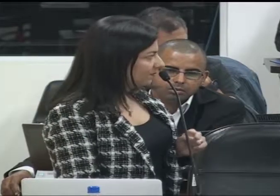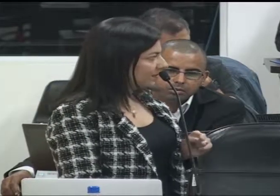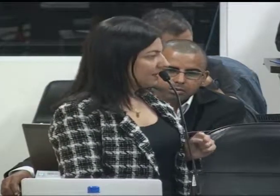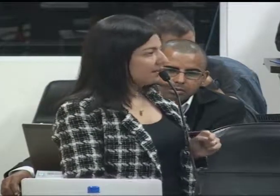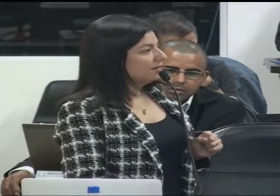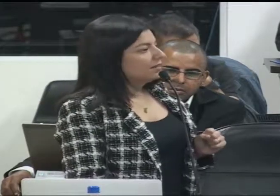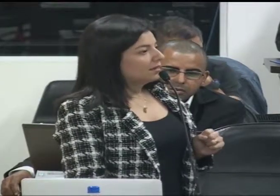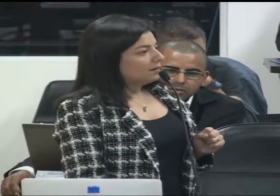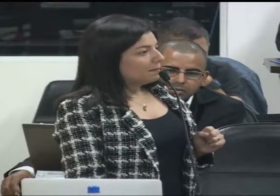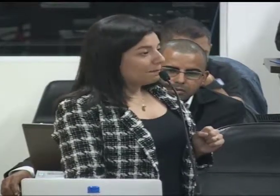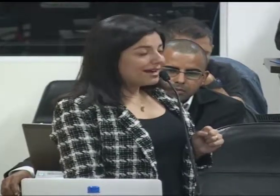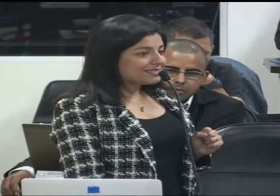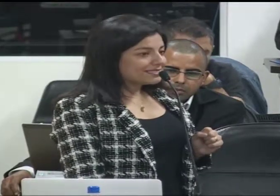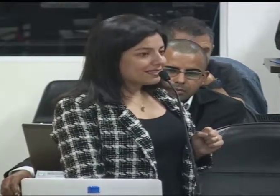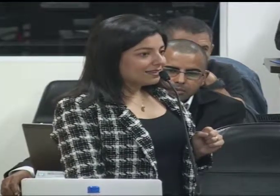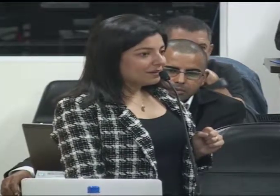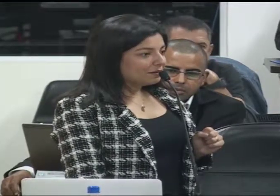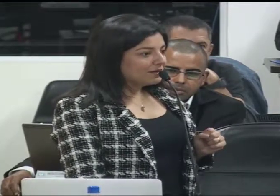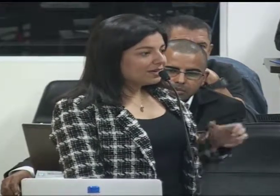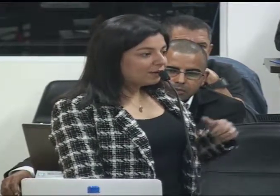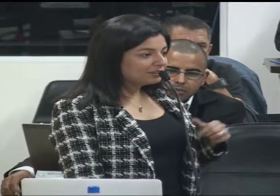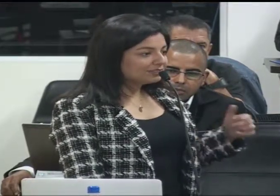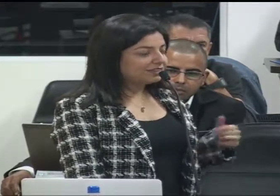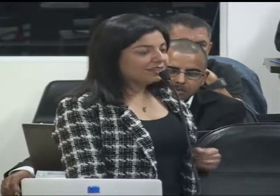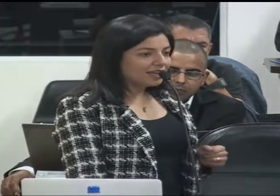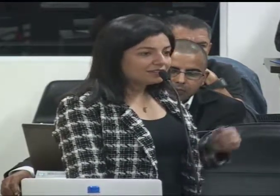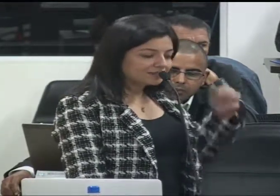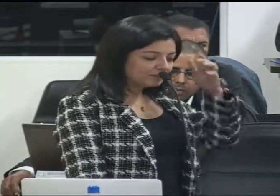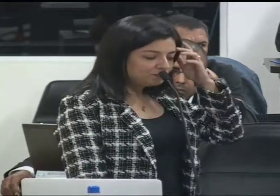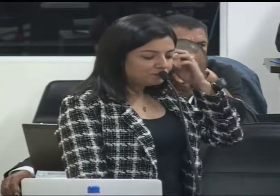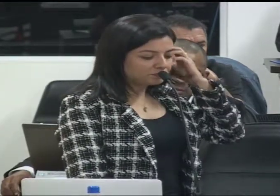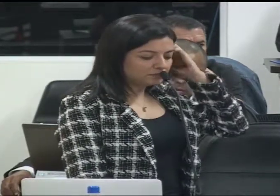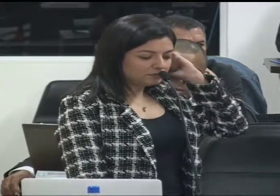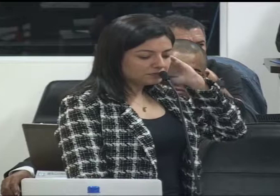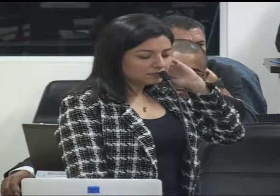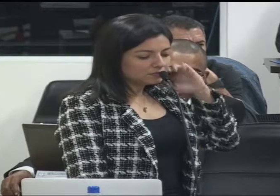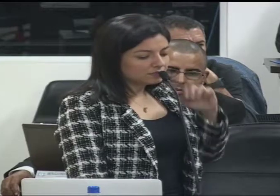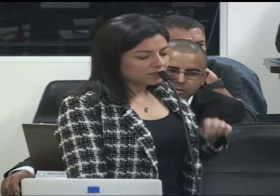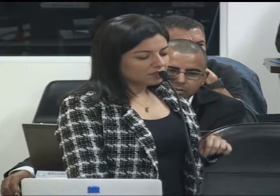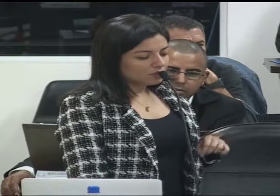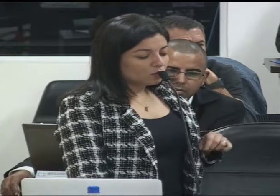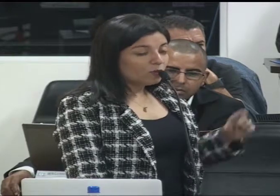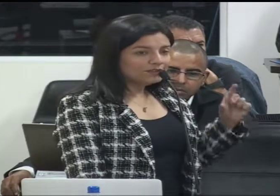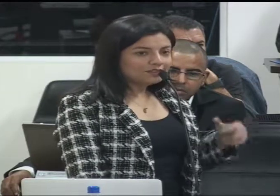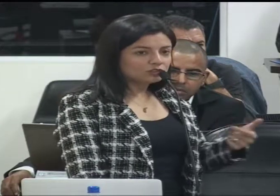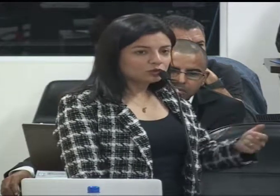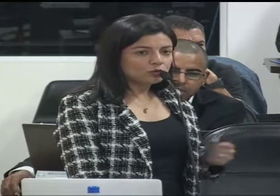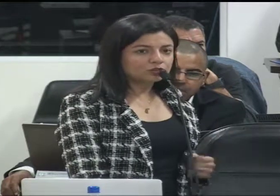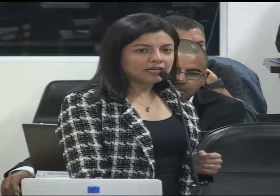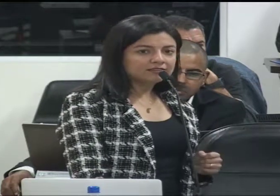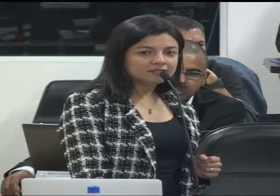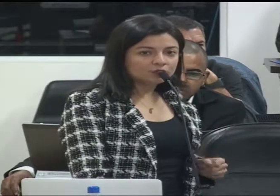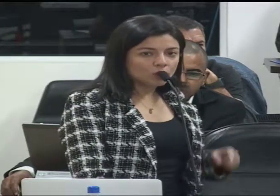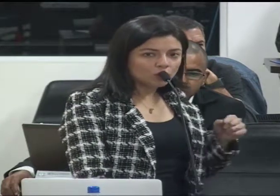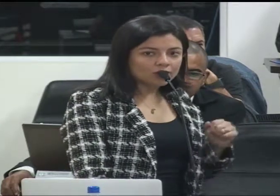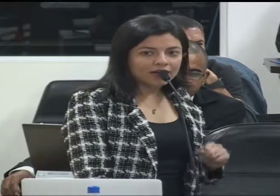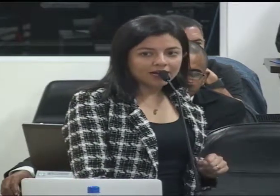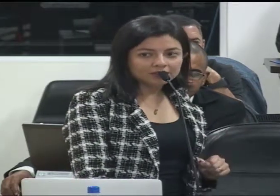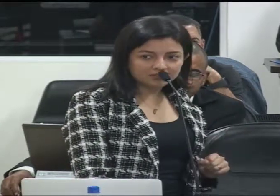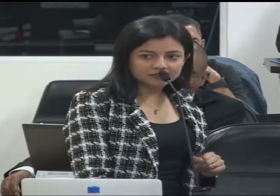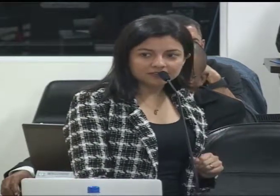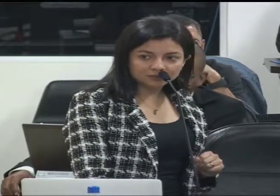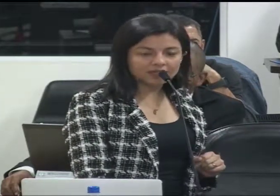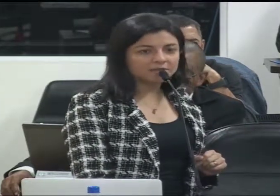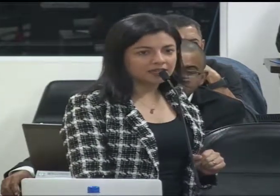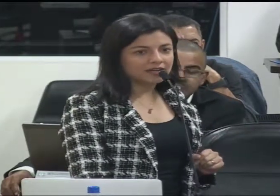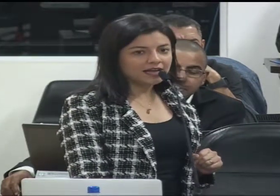fala. Mas me causa estranheza como esse discurso tem sido colocado